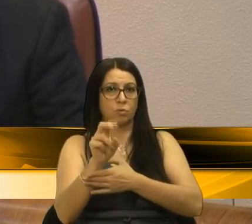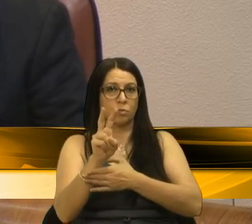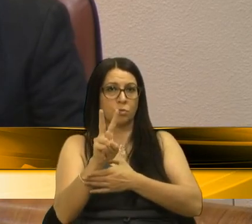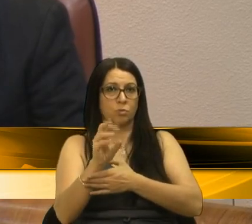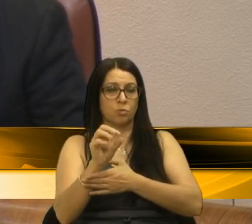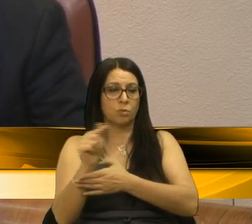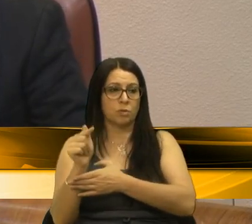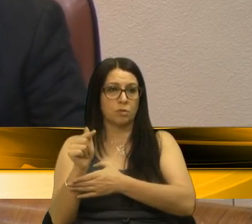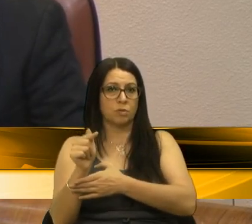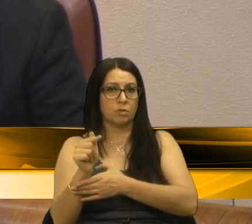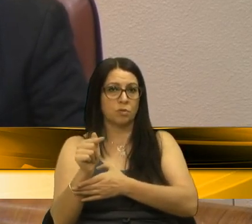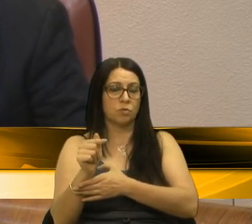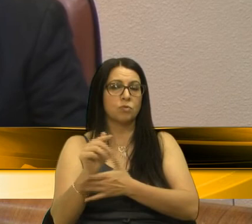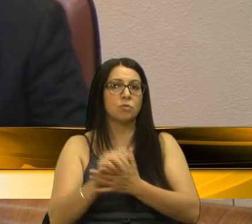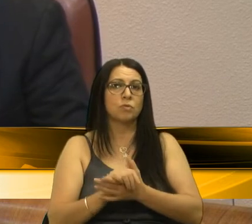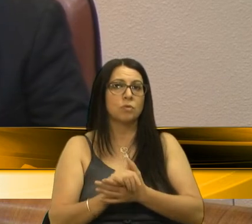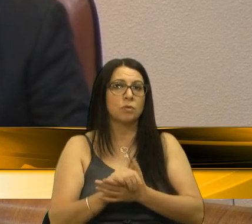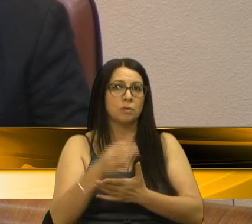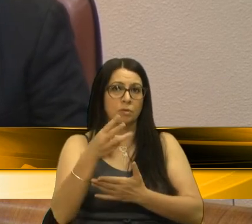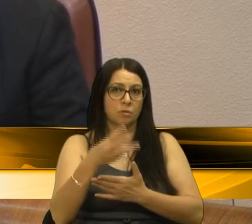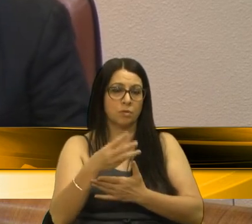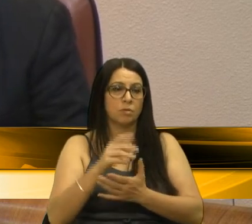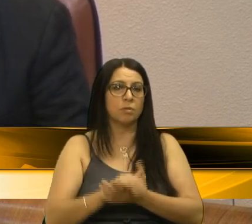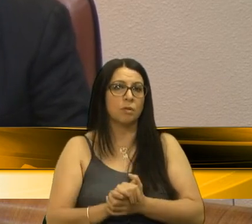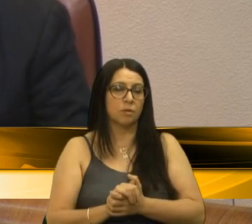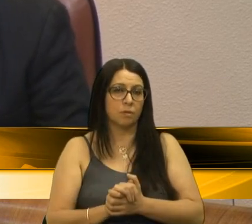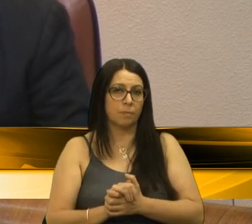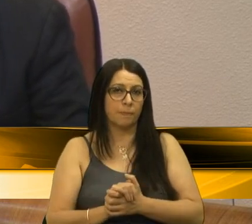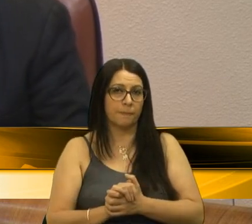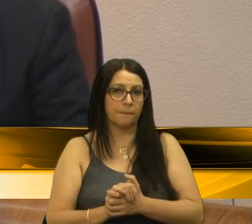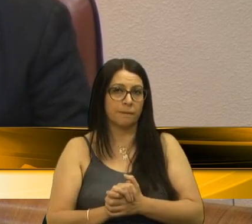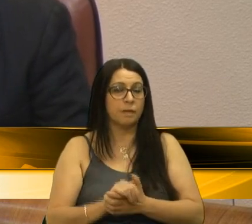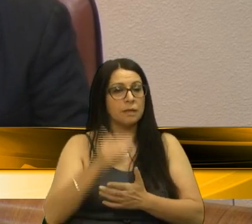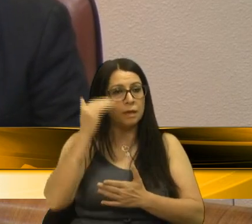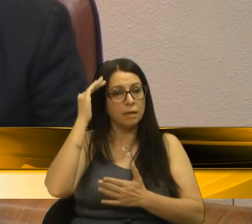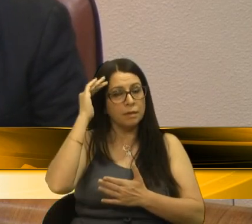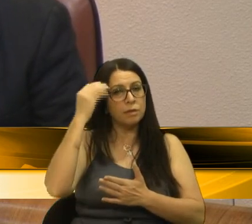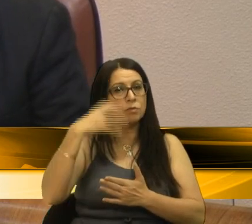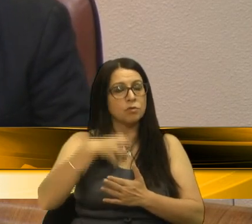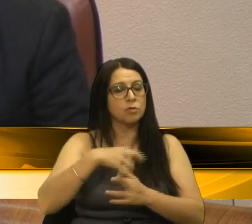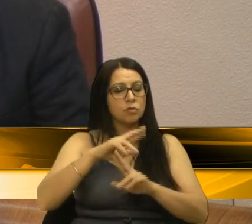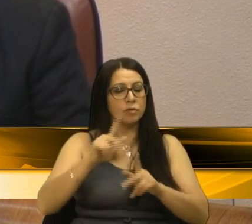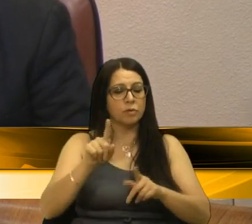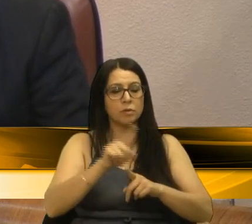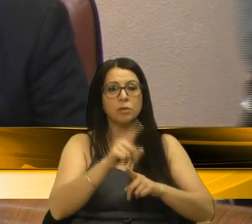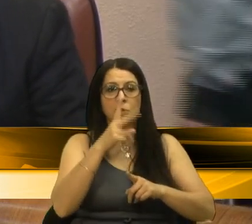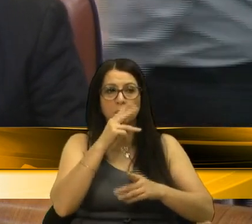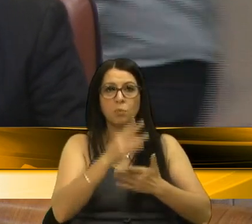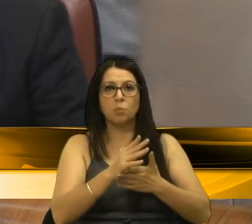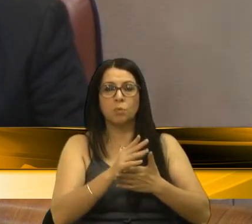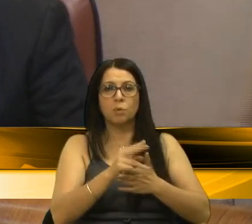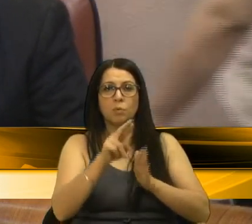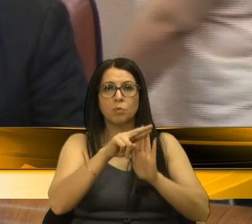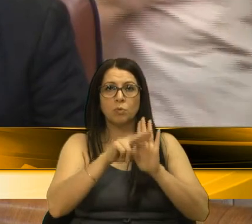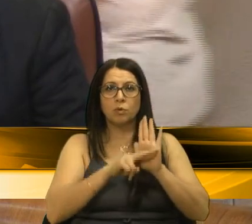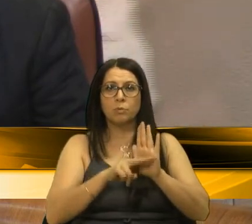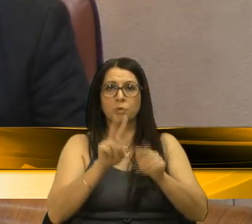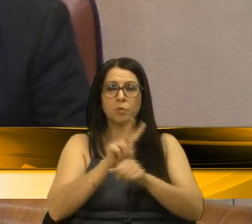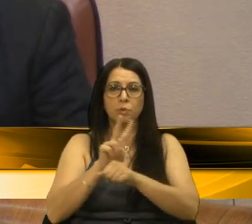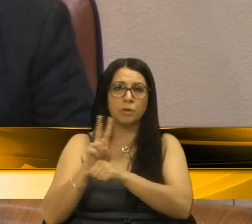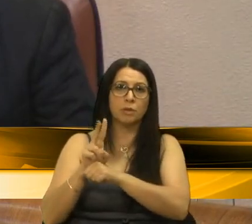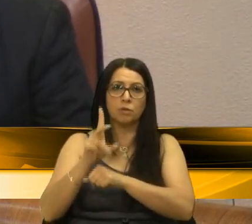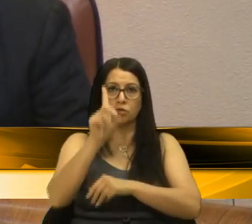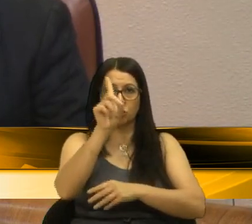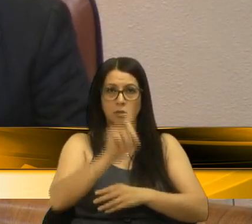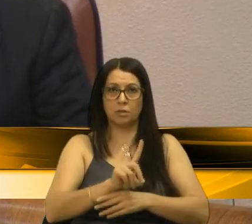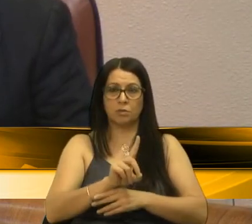2007, 4/10/2007. 3. Entender de modo contrário seria o mesmo que dar à norma protetora de direitos dos